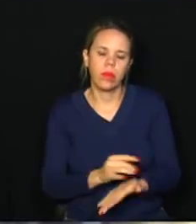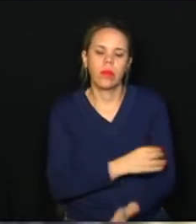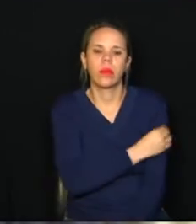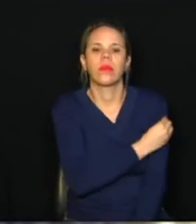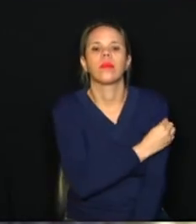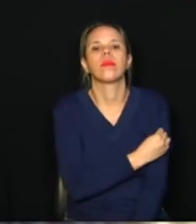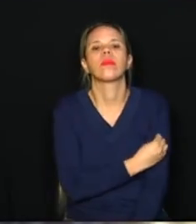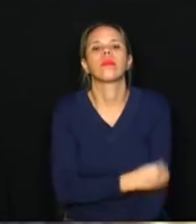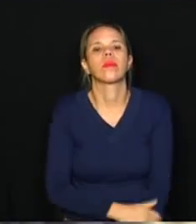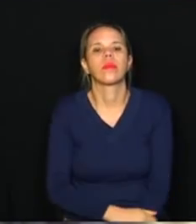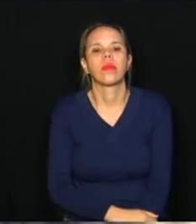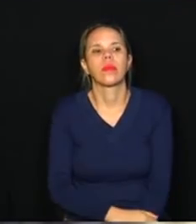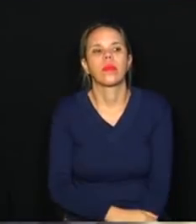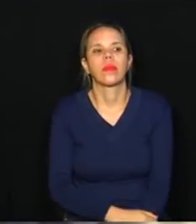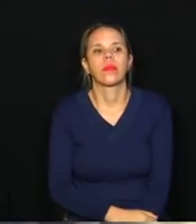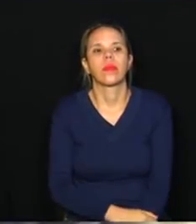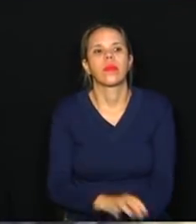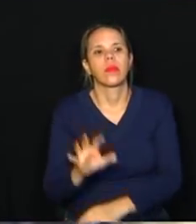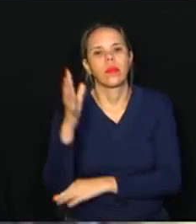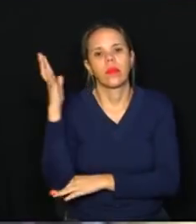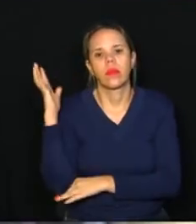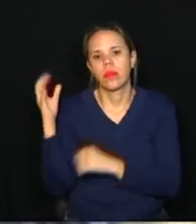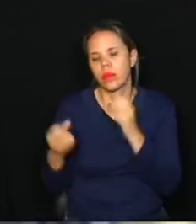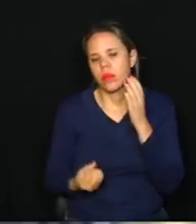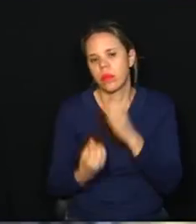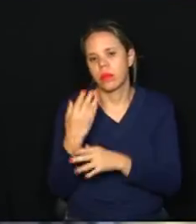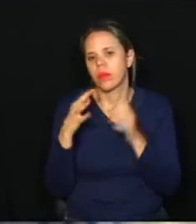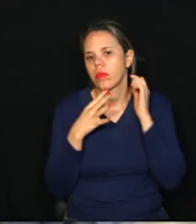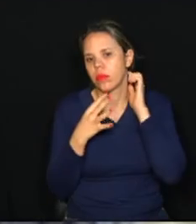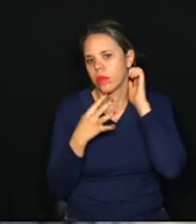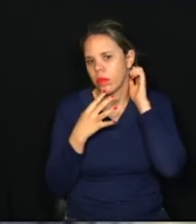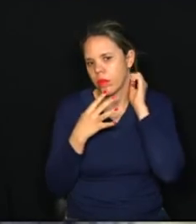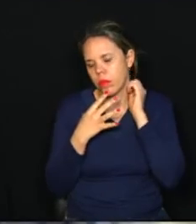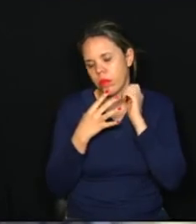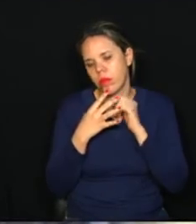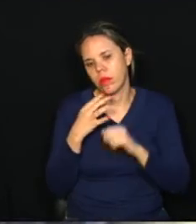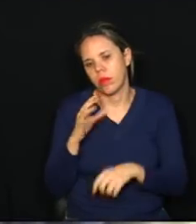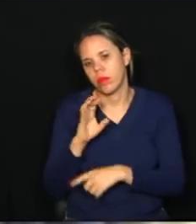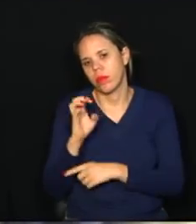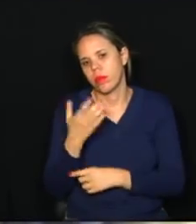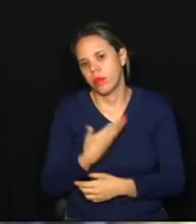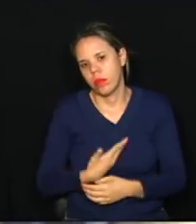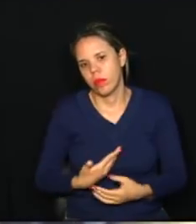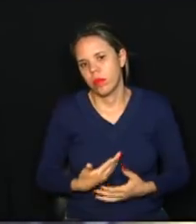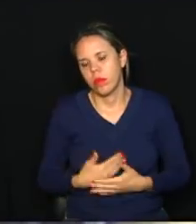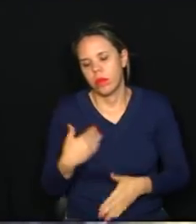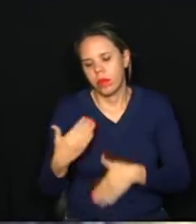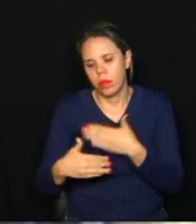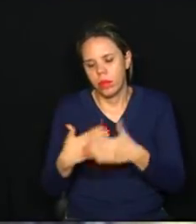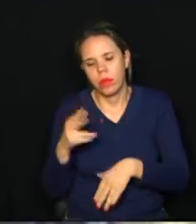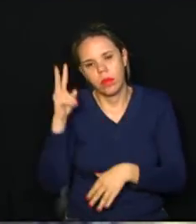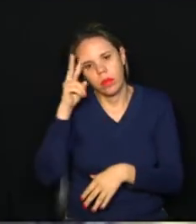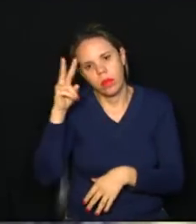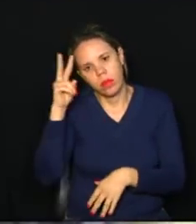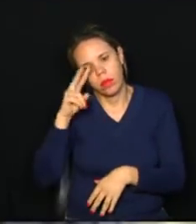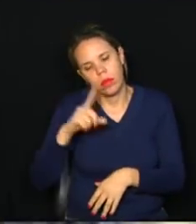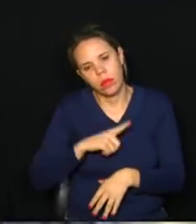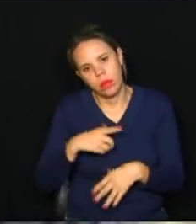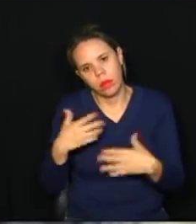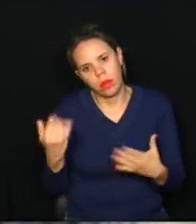efetivamente para a questão ambiental e para a geração de conhecimento na área no Estado. ao longo de sua história, tem